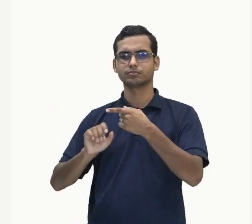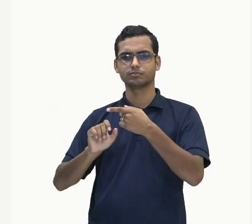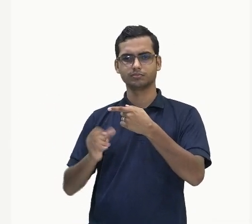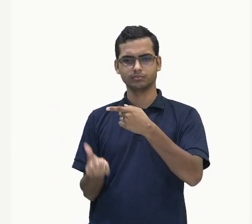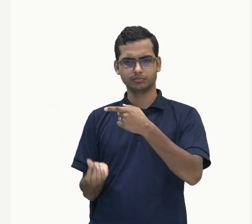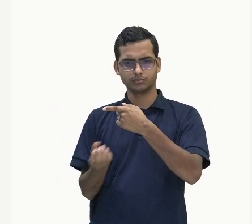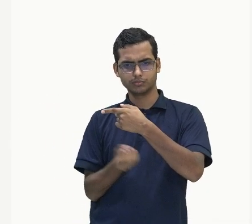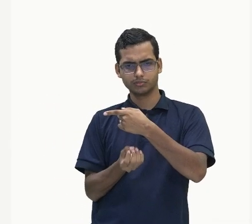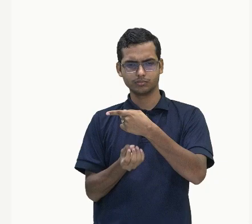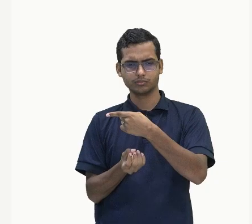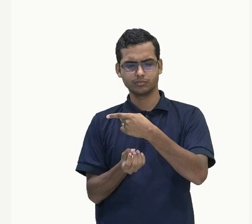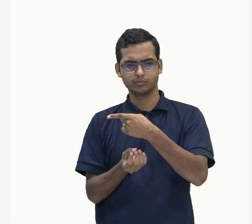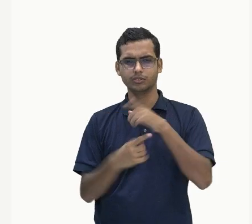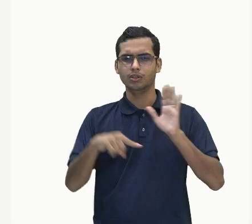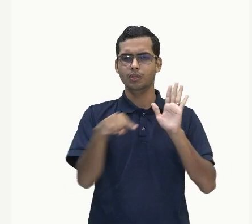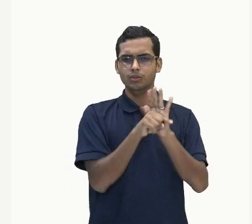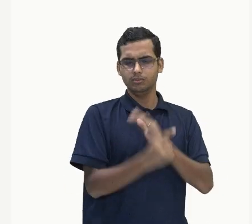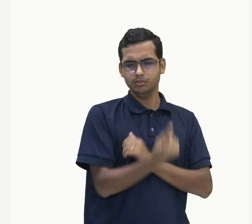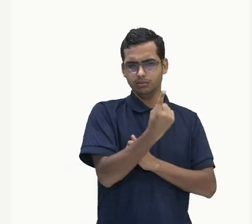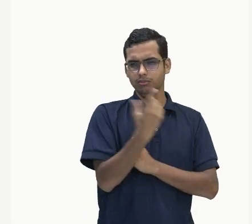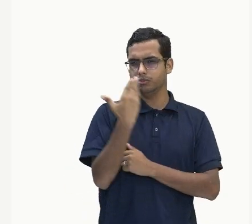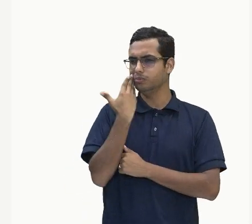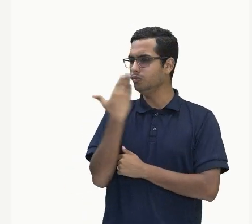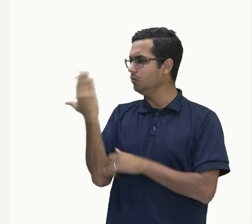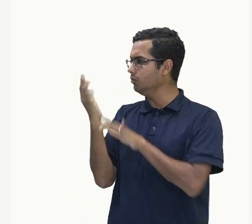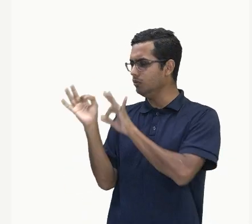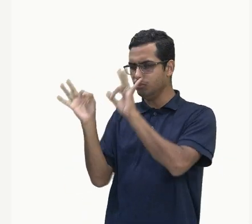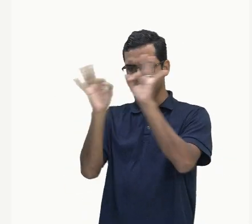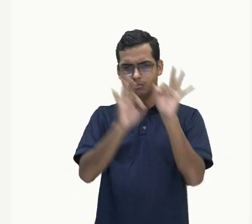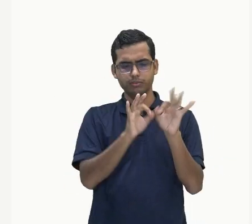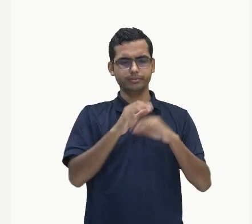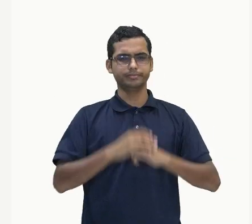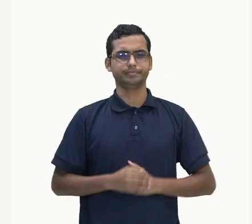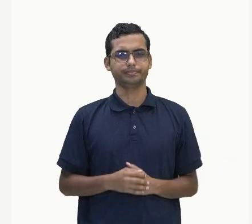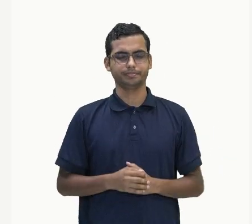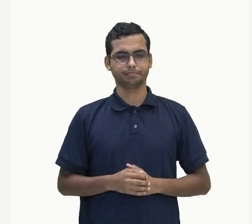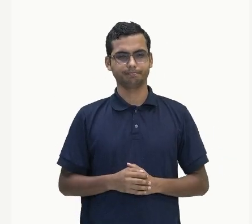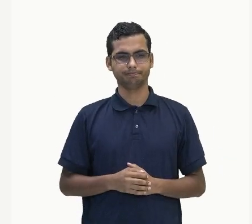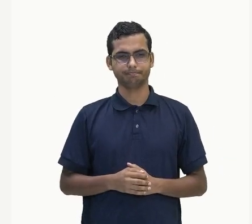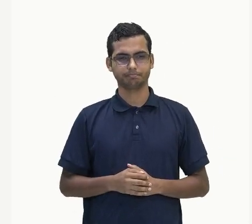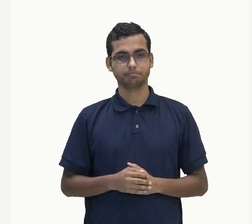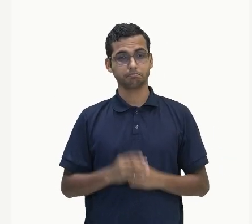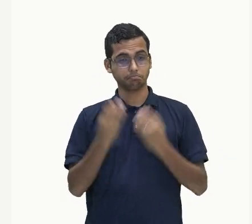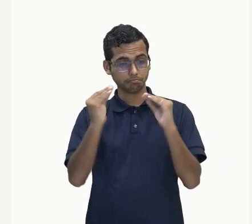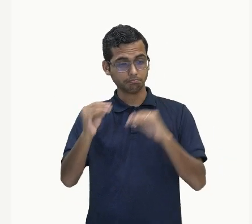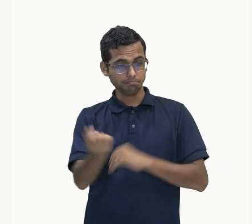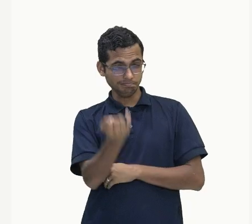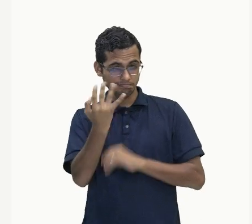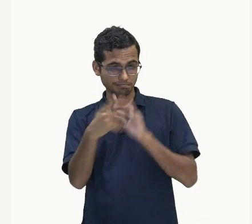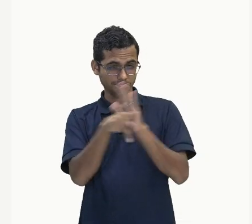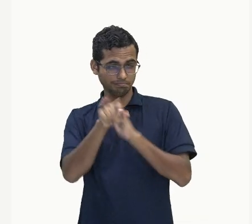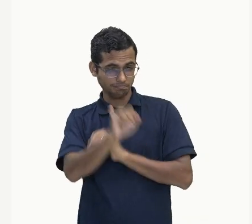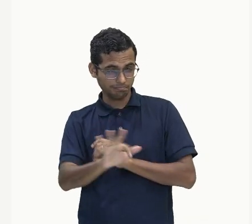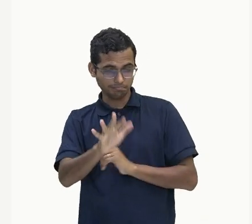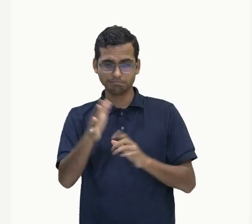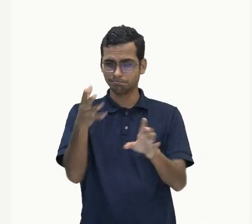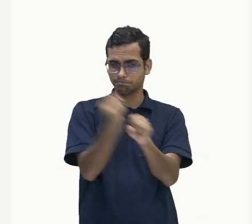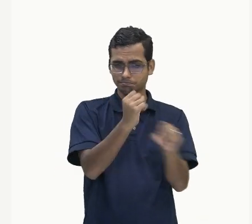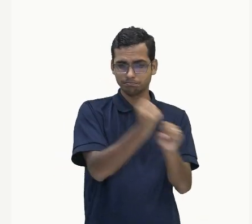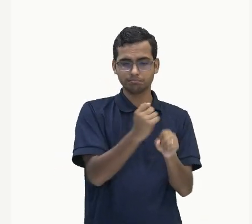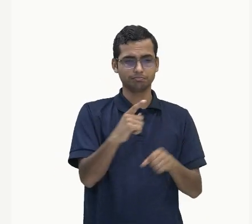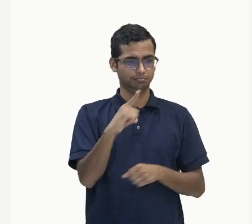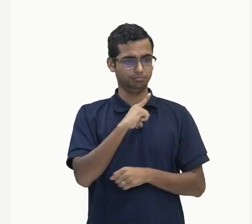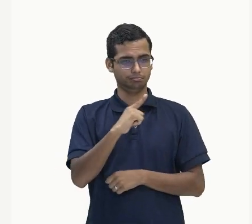não vai interessar. Onde eu coloco o objeto entre os espelhos, eu vou ver esse número de imagens que eu vou calcular. Aqui nós temos o cálculo, olha só.